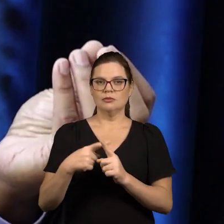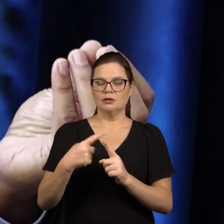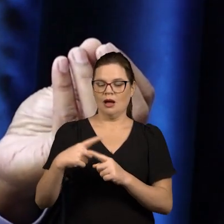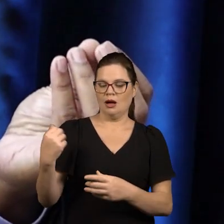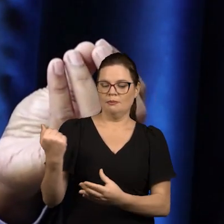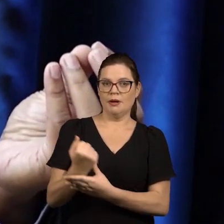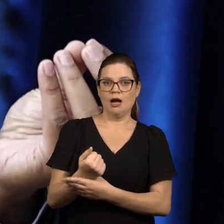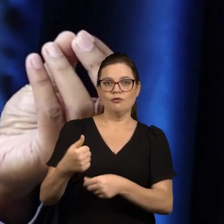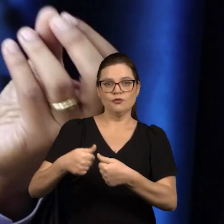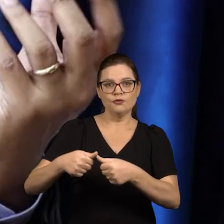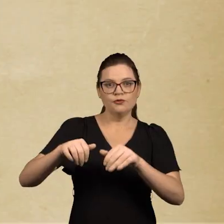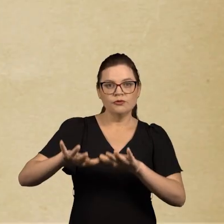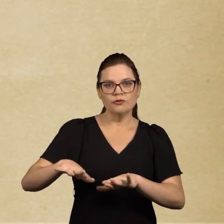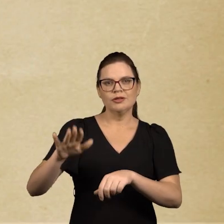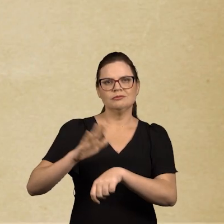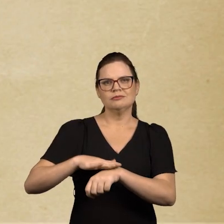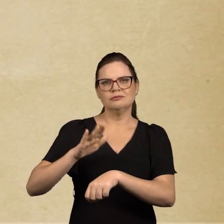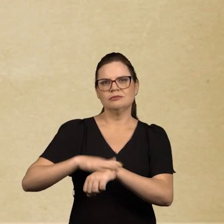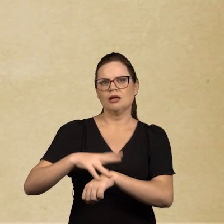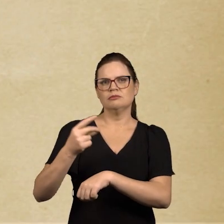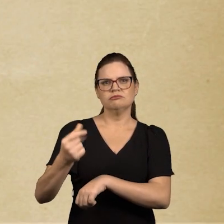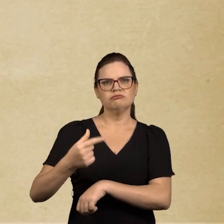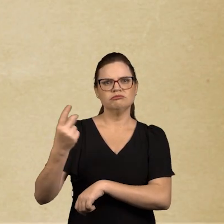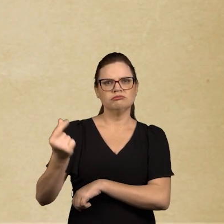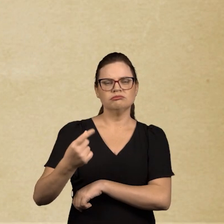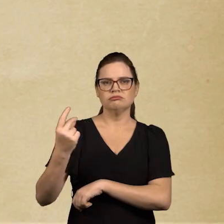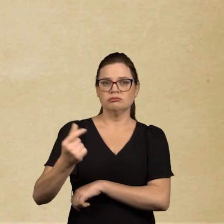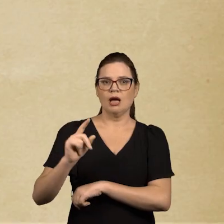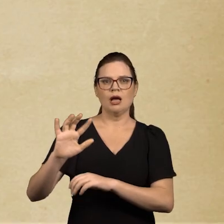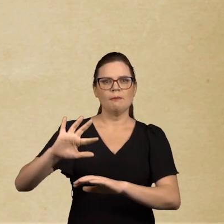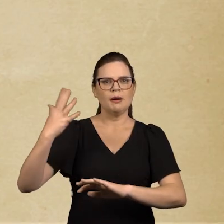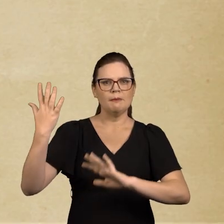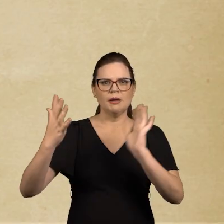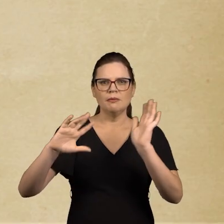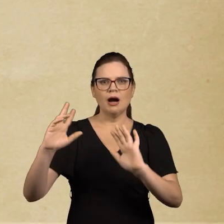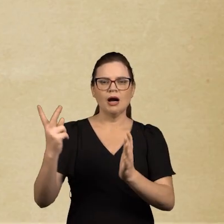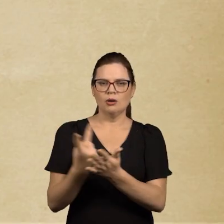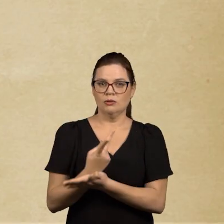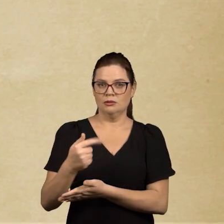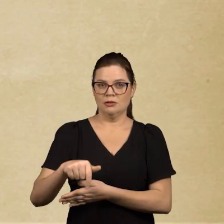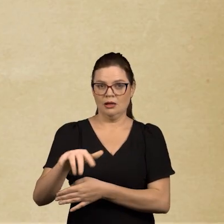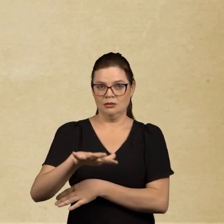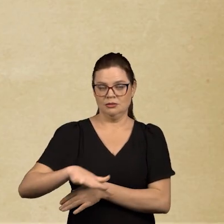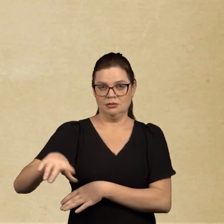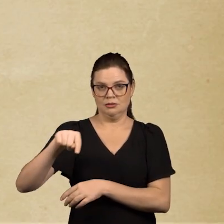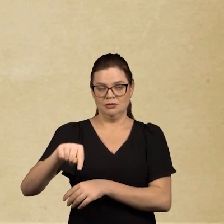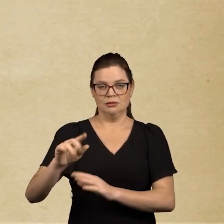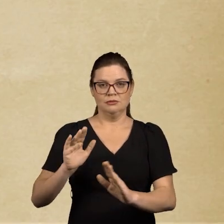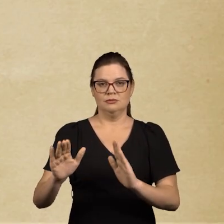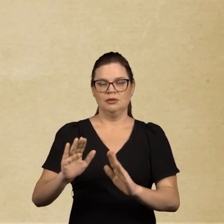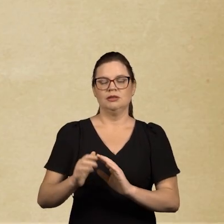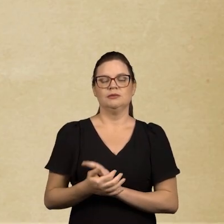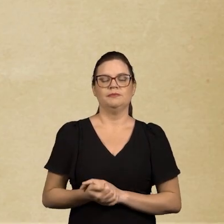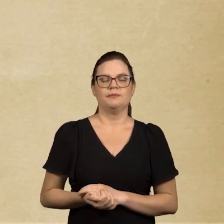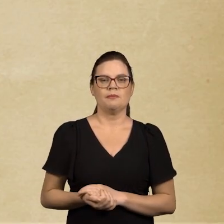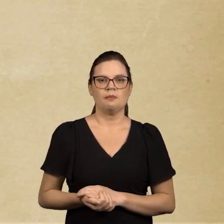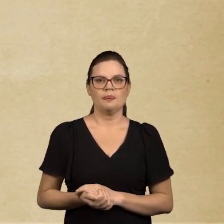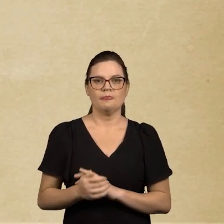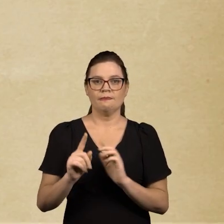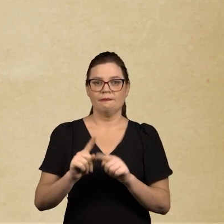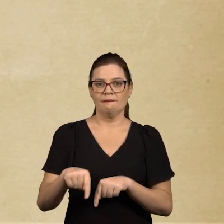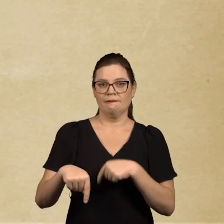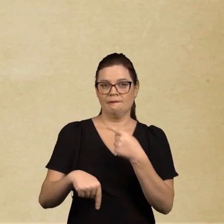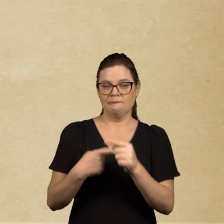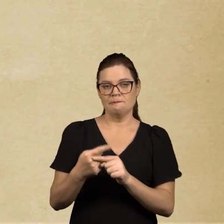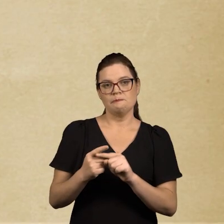tempo em Hebrom. Então, vários acontecimentos ocorrem aqui nesse momento em Hebrom. E em